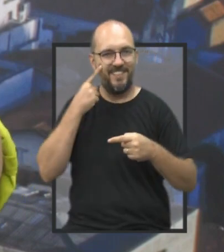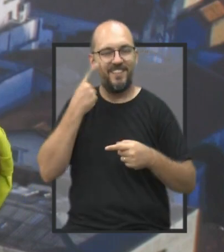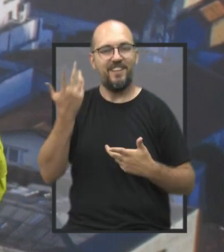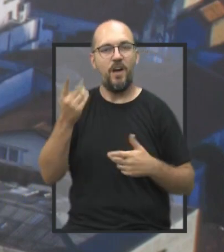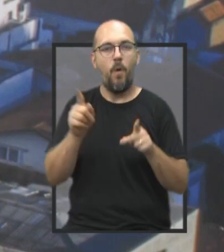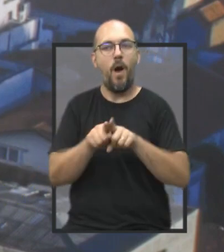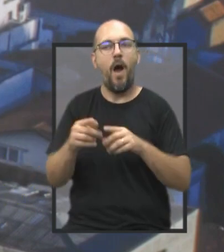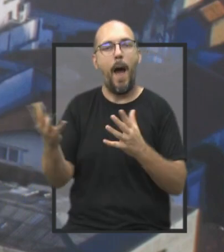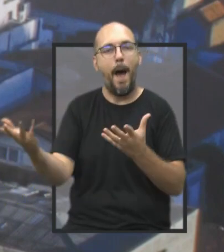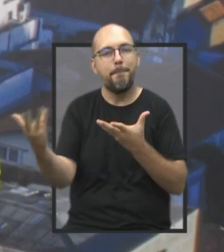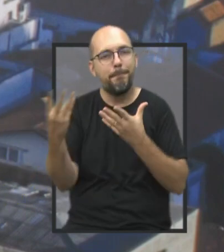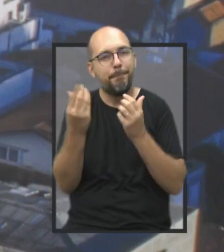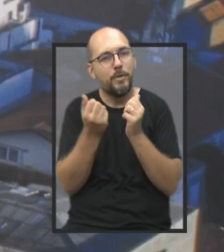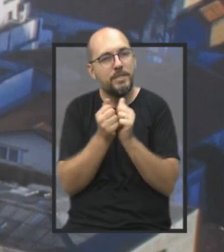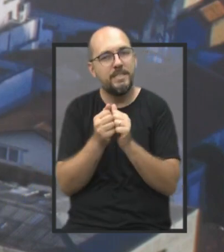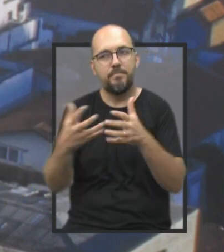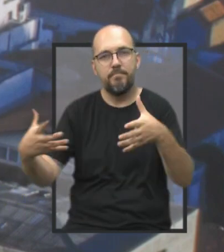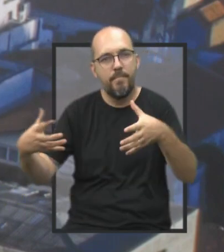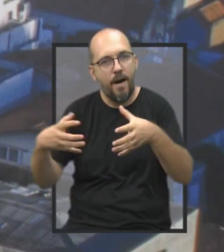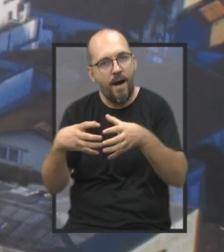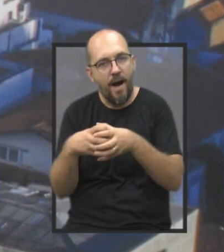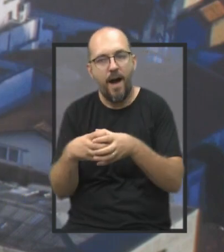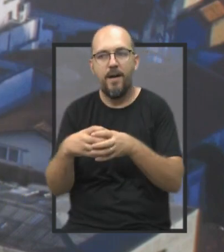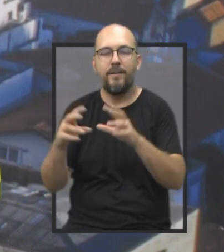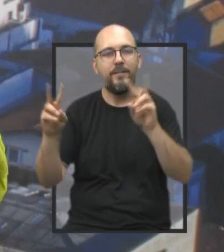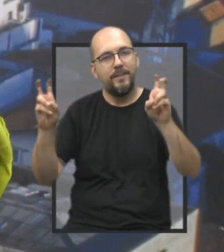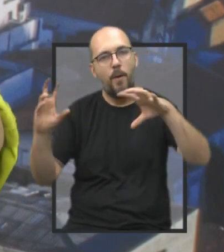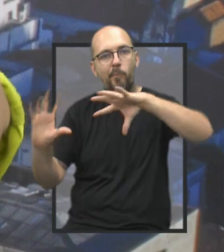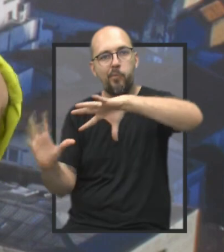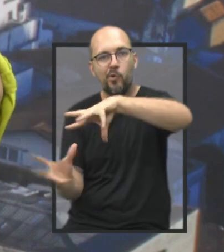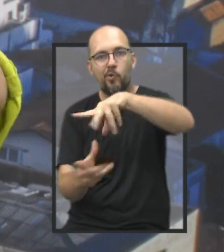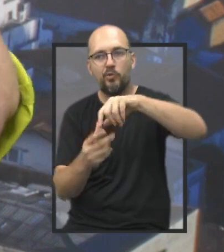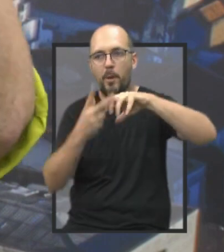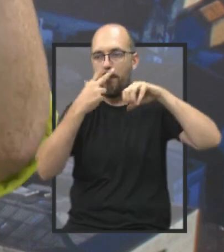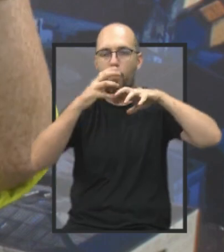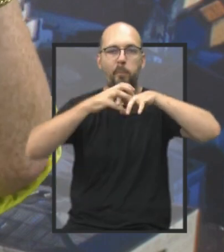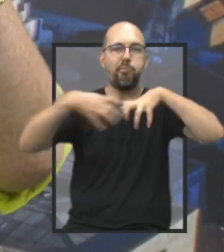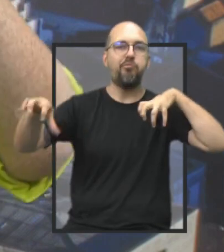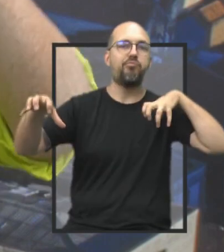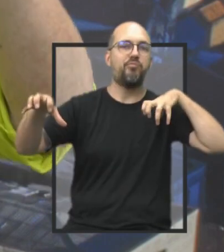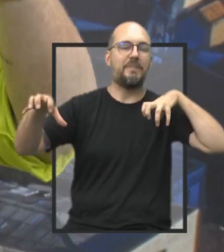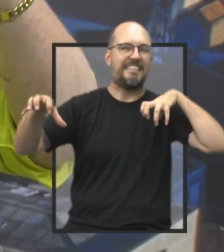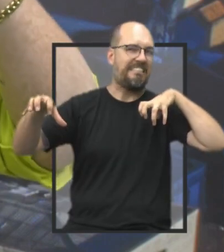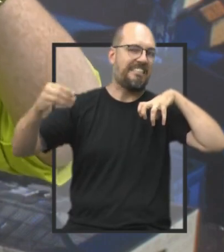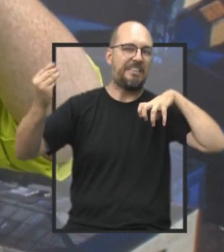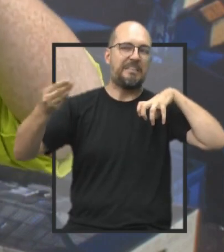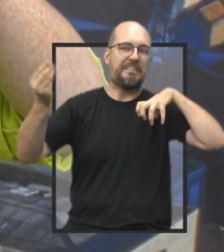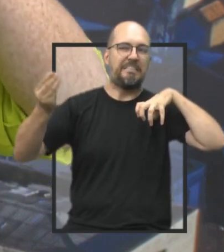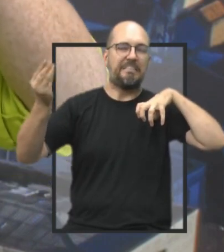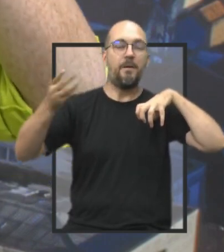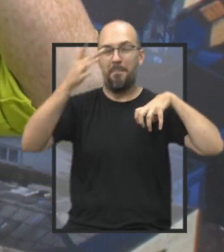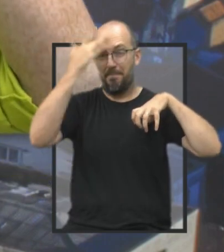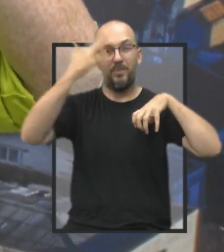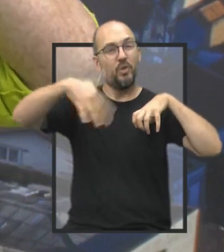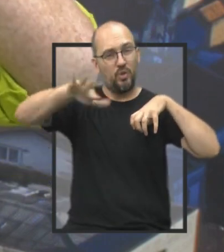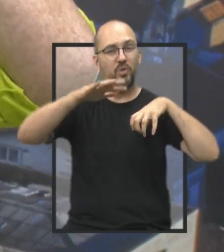discurso, aproximar esse mundo, né, que parece ser um mundo estranho. As